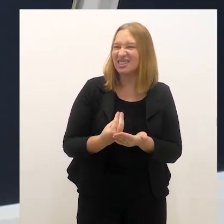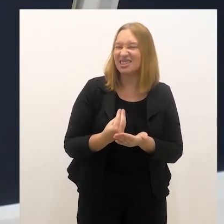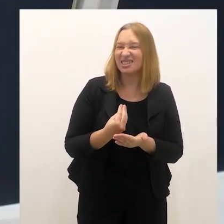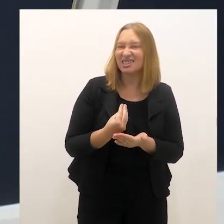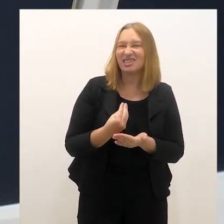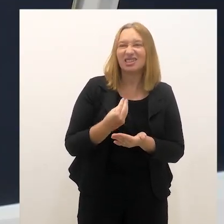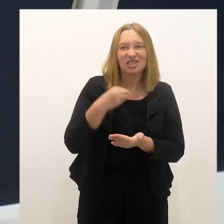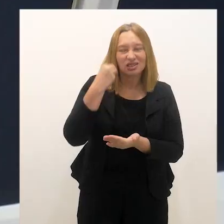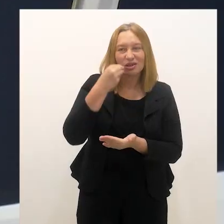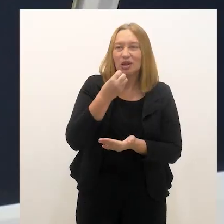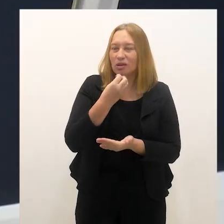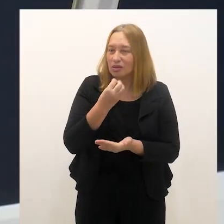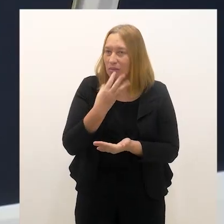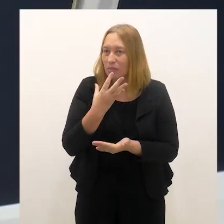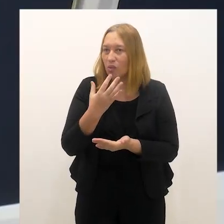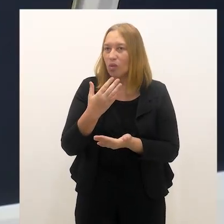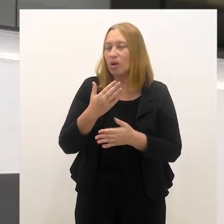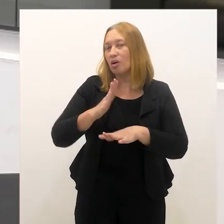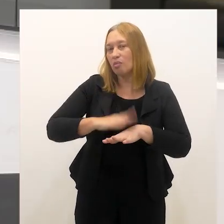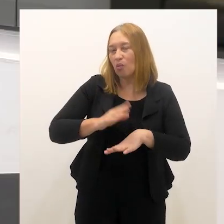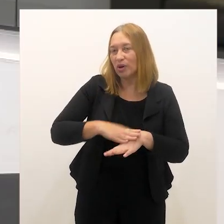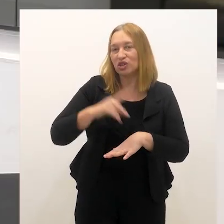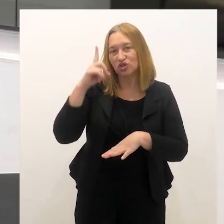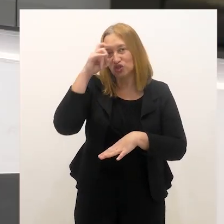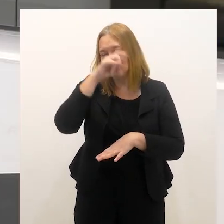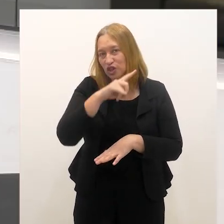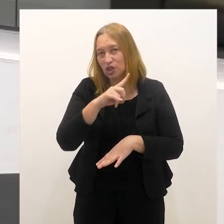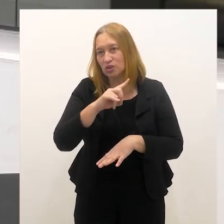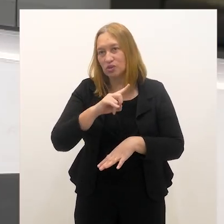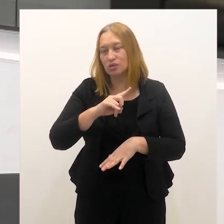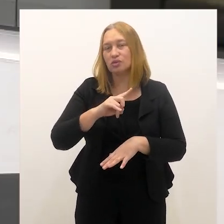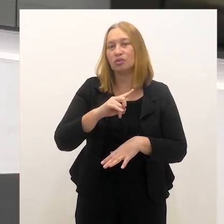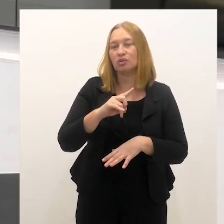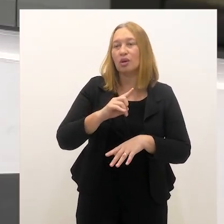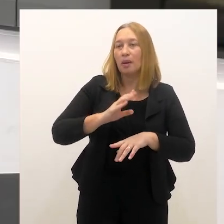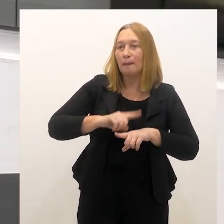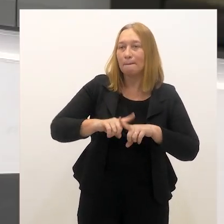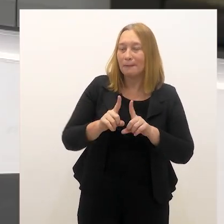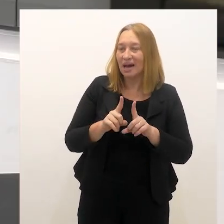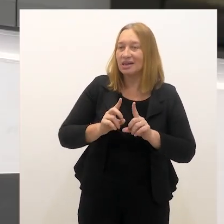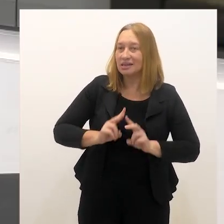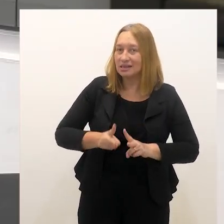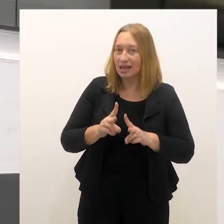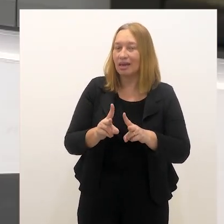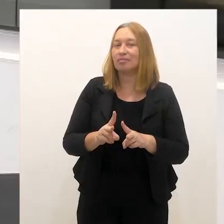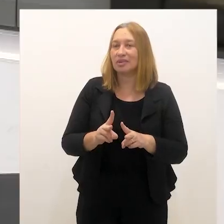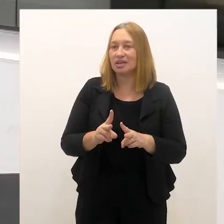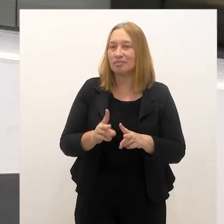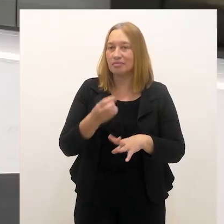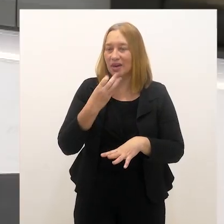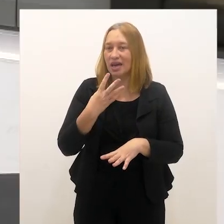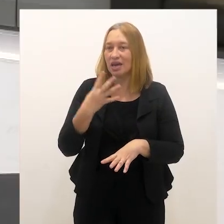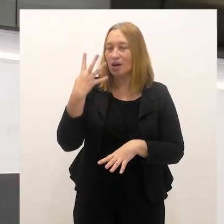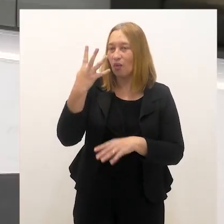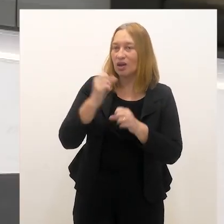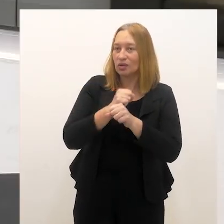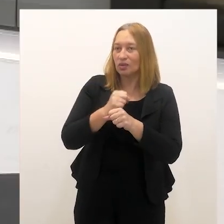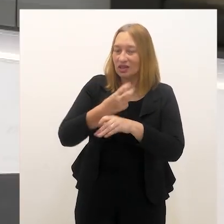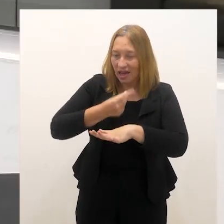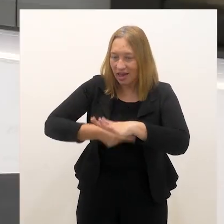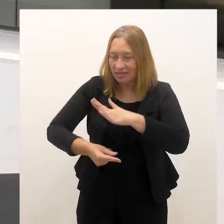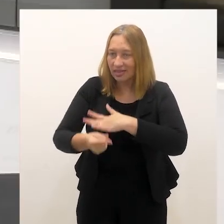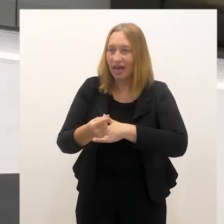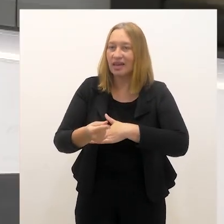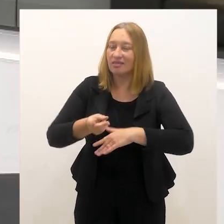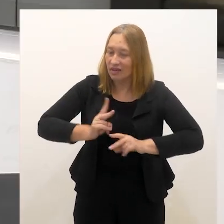convivência bem legal, né? Entre altos e baixos, como todo relacionamento, mas é aquilo, 4 anos, né? Que seja eterno